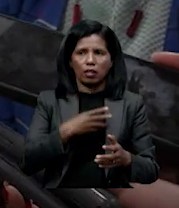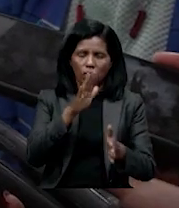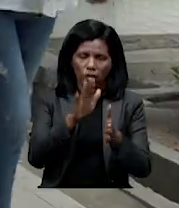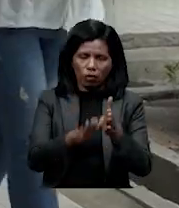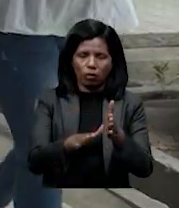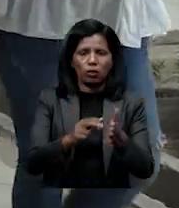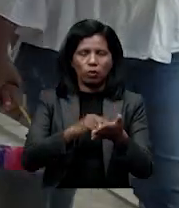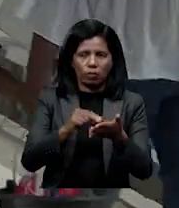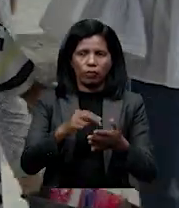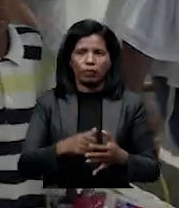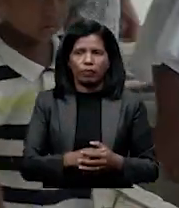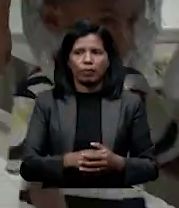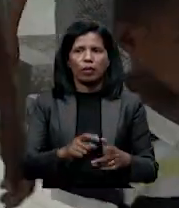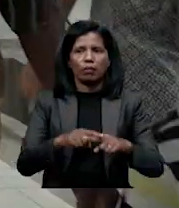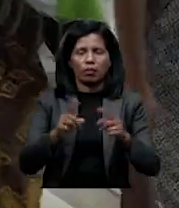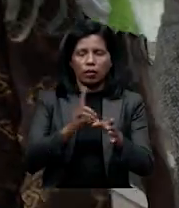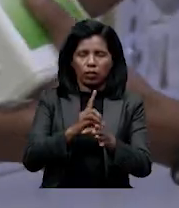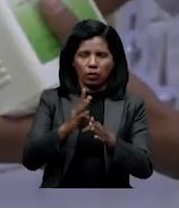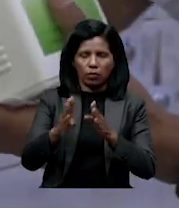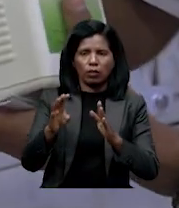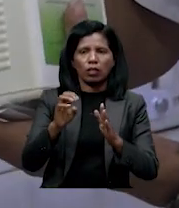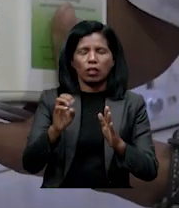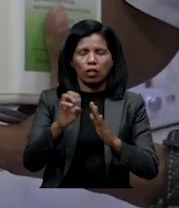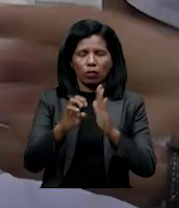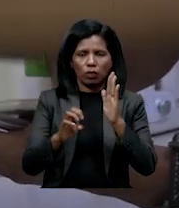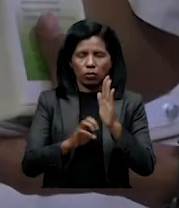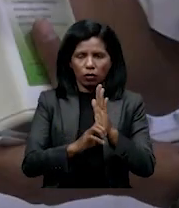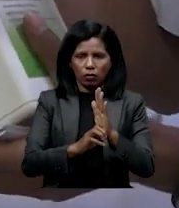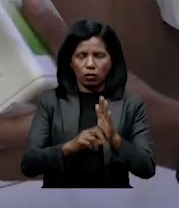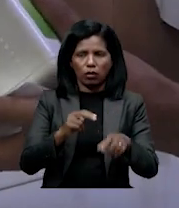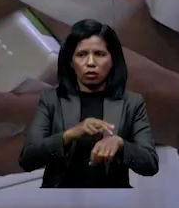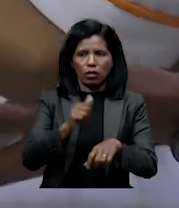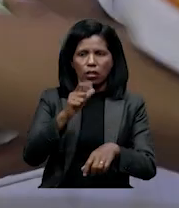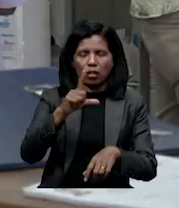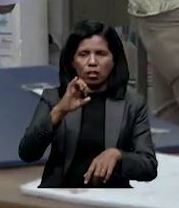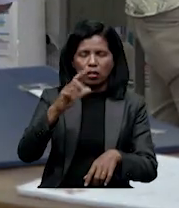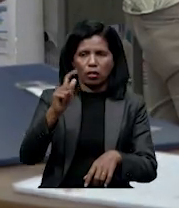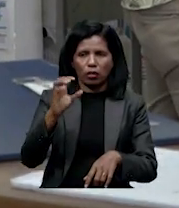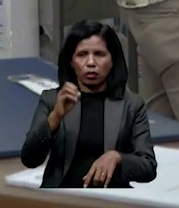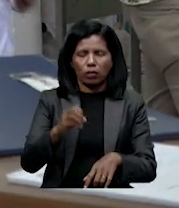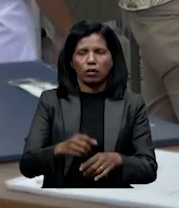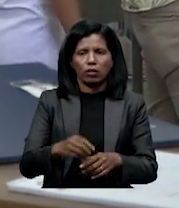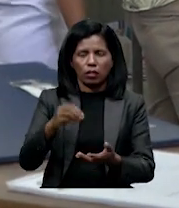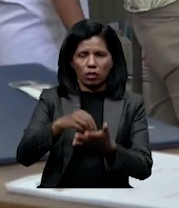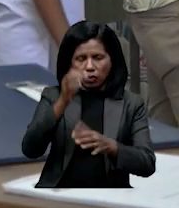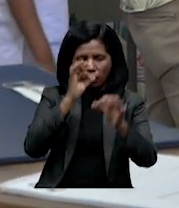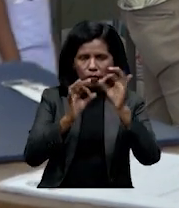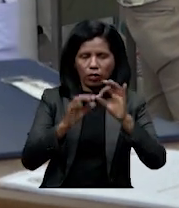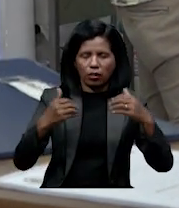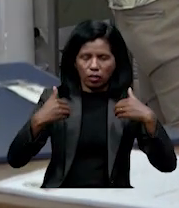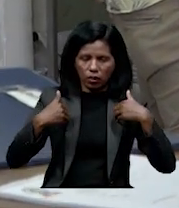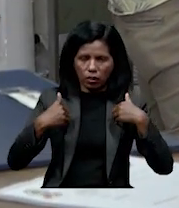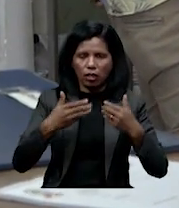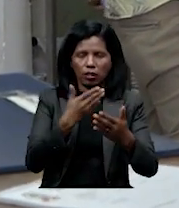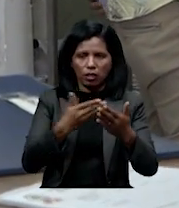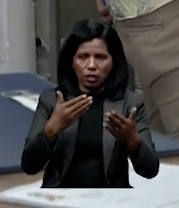número. Mas bem, Diretor Executivo Hospital Nacional Guido Valadares, Alito Soares, garante que se ia stock 8